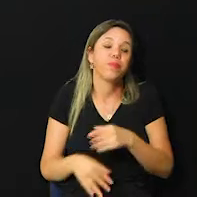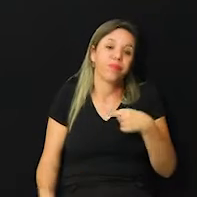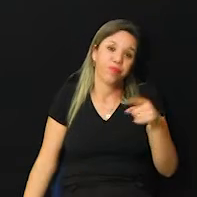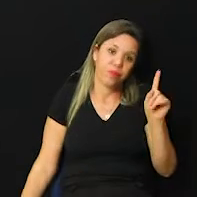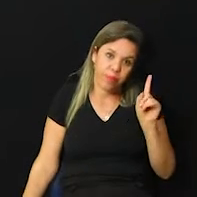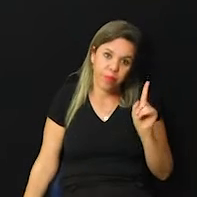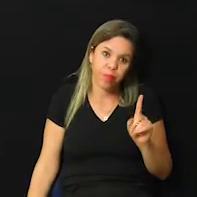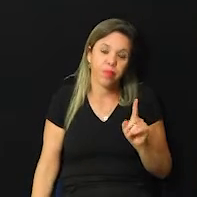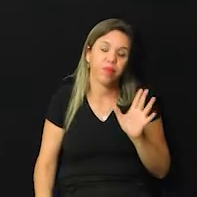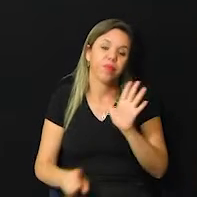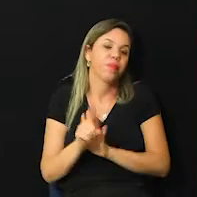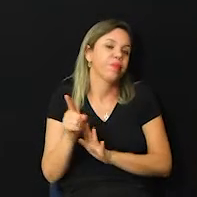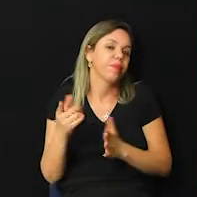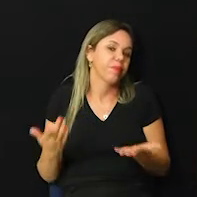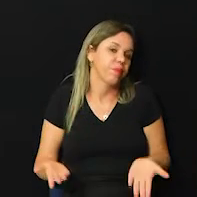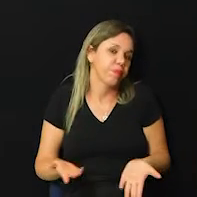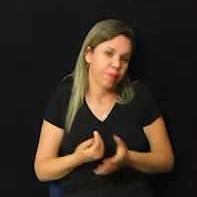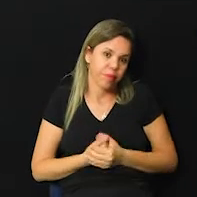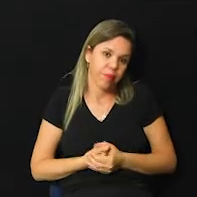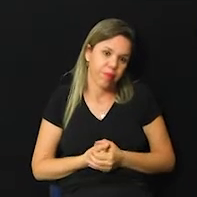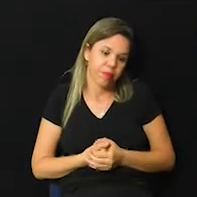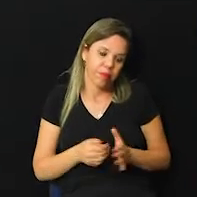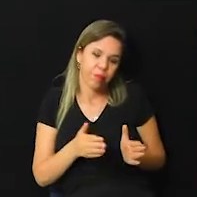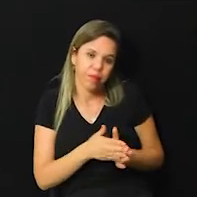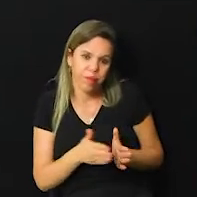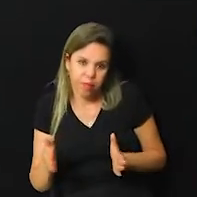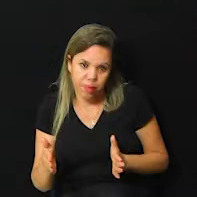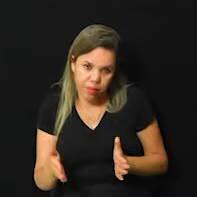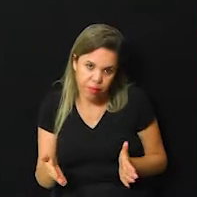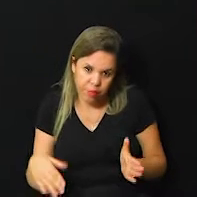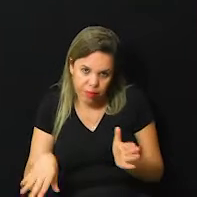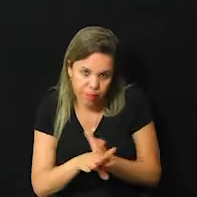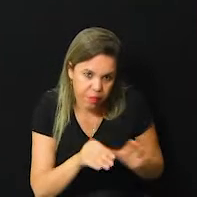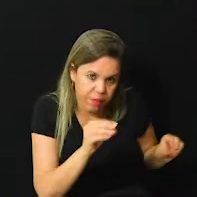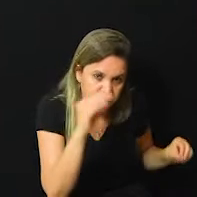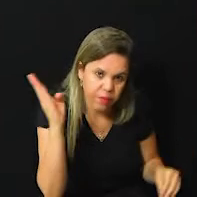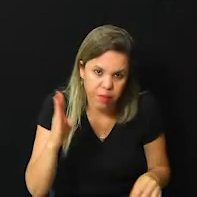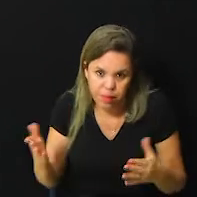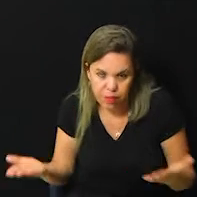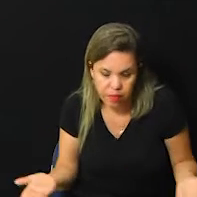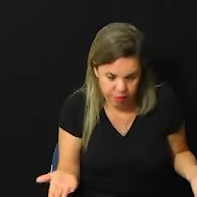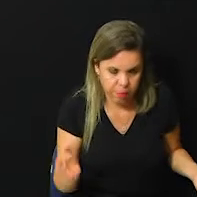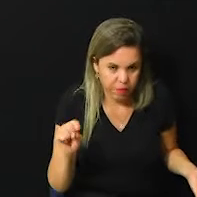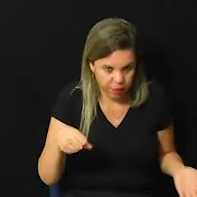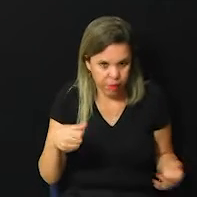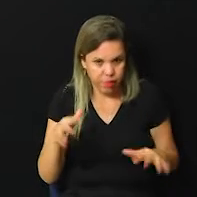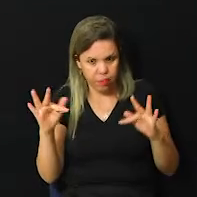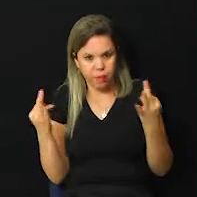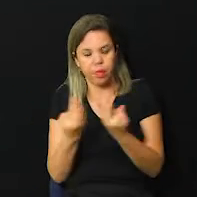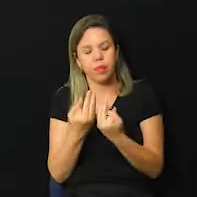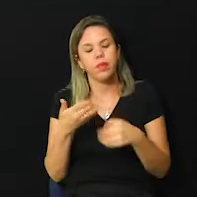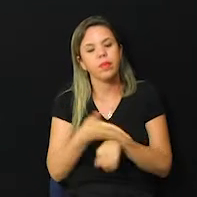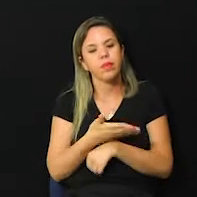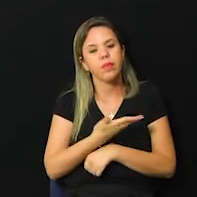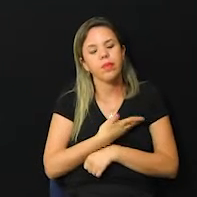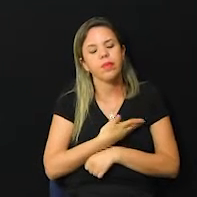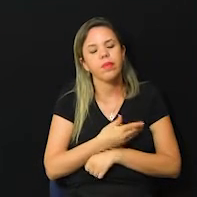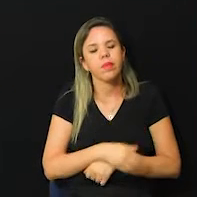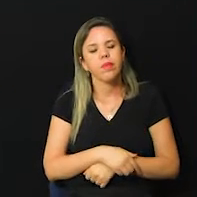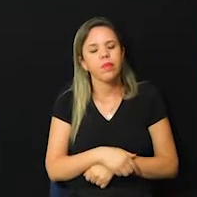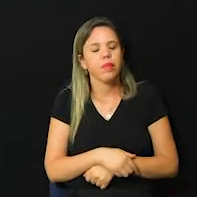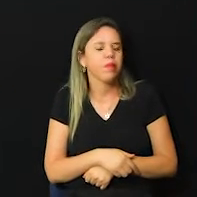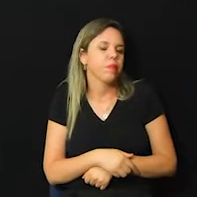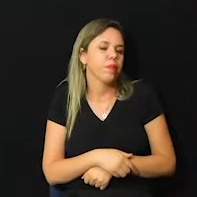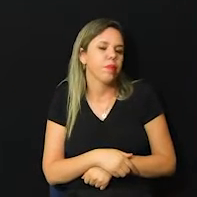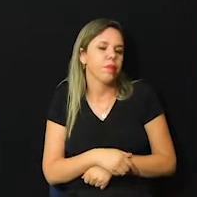Brasil eu ia te perguntar isso você nesse período você veio para o Brasil então visitar a família né os